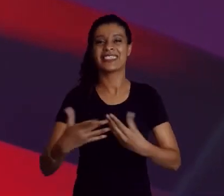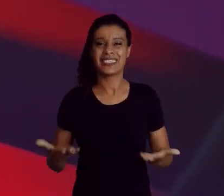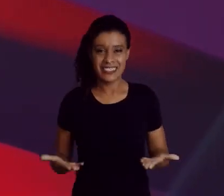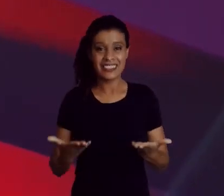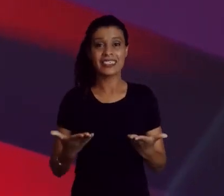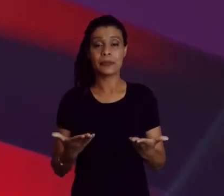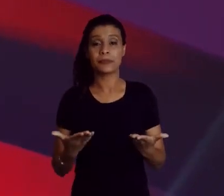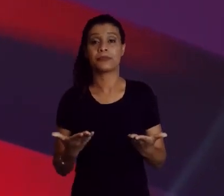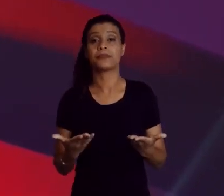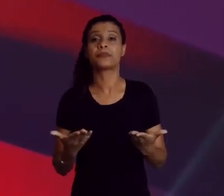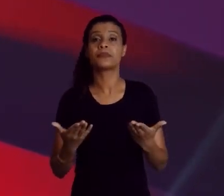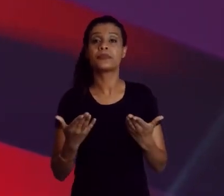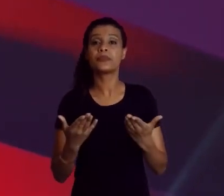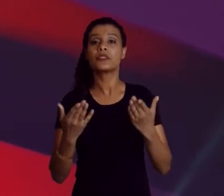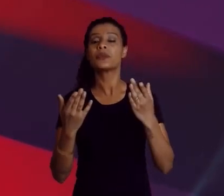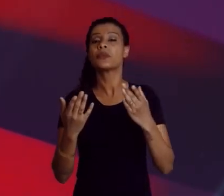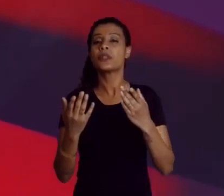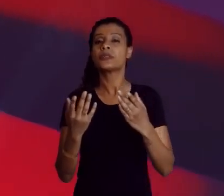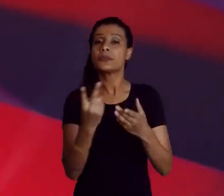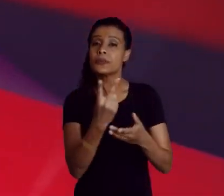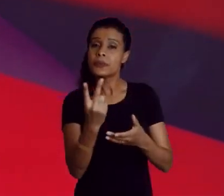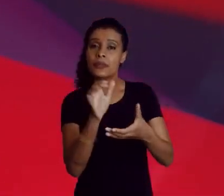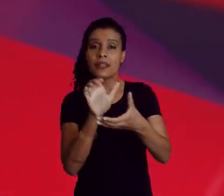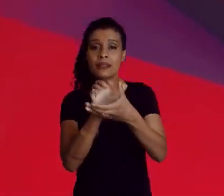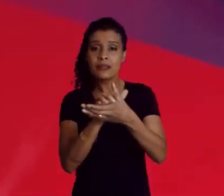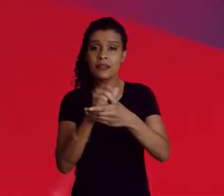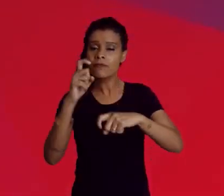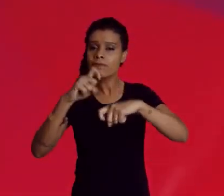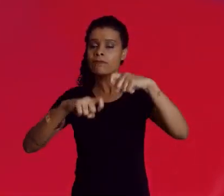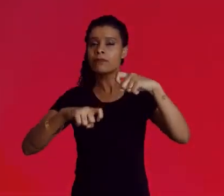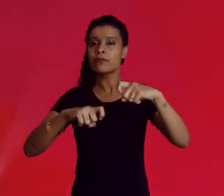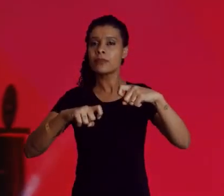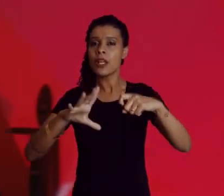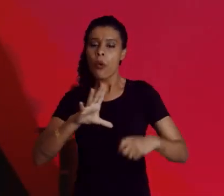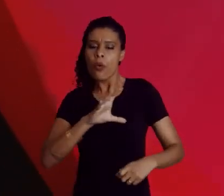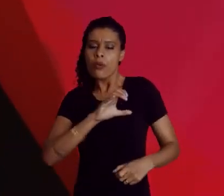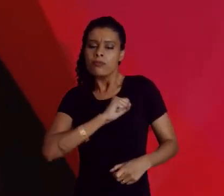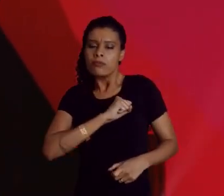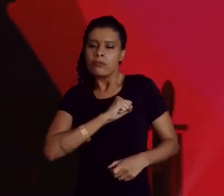Quando nós sexualmente suprimos um ao outro, automaticamente o amor aumenta, sim ou não?